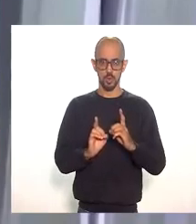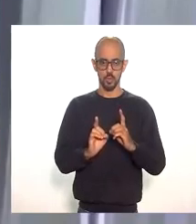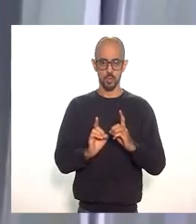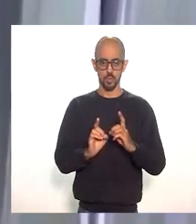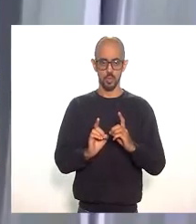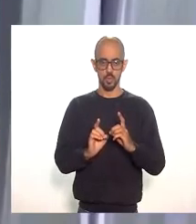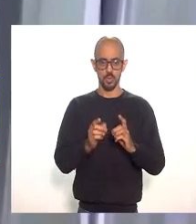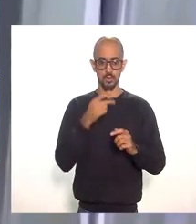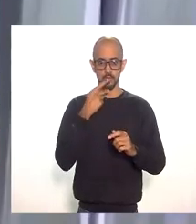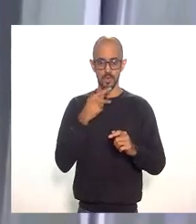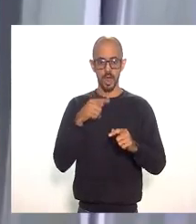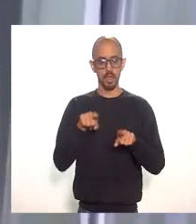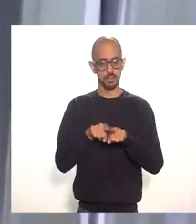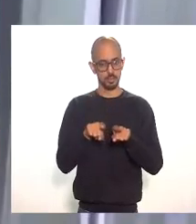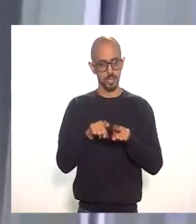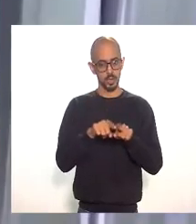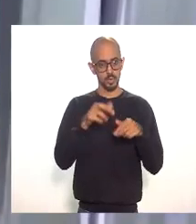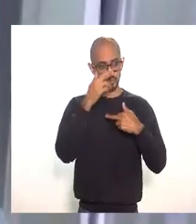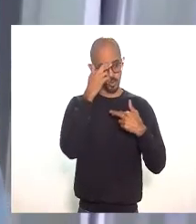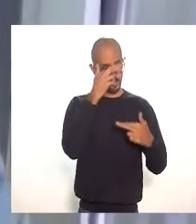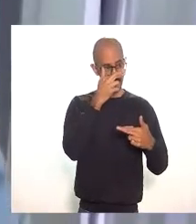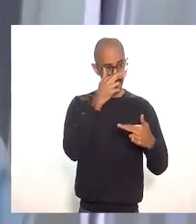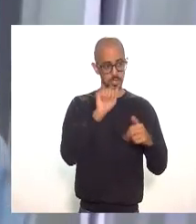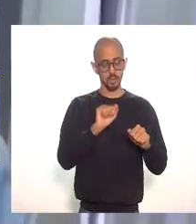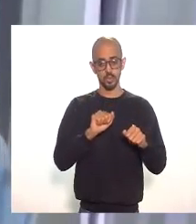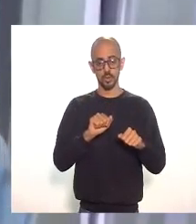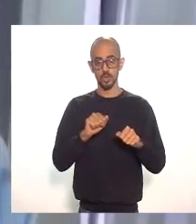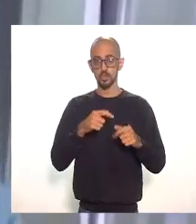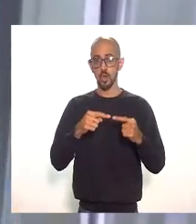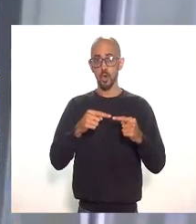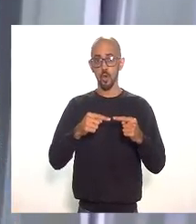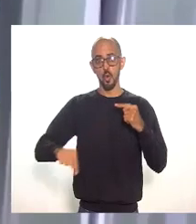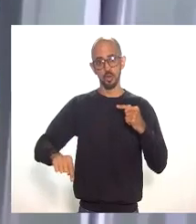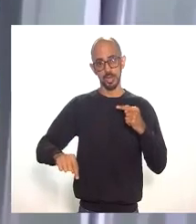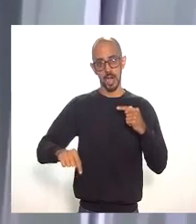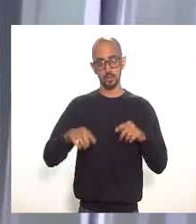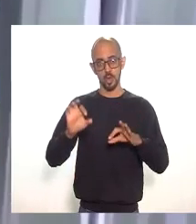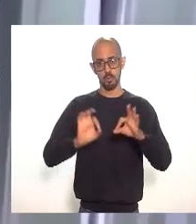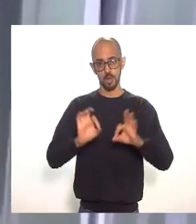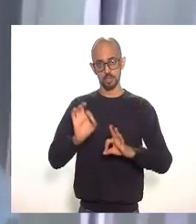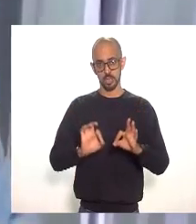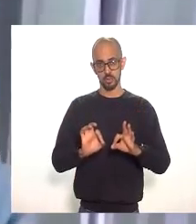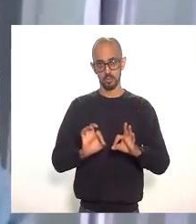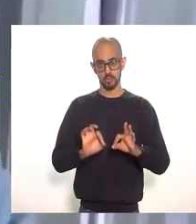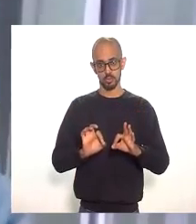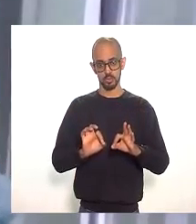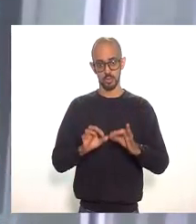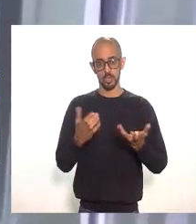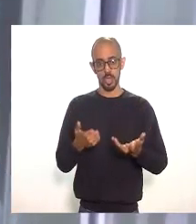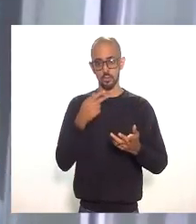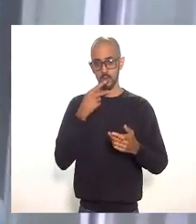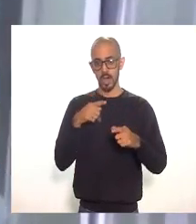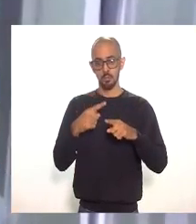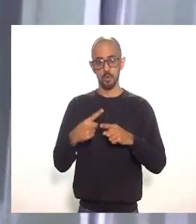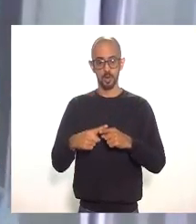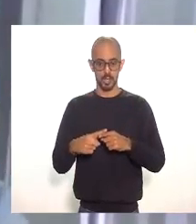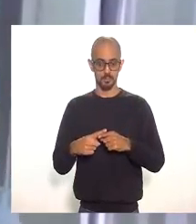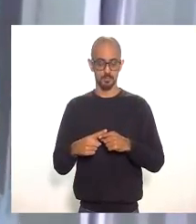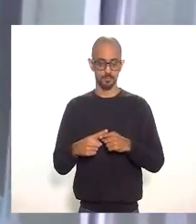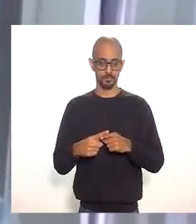também, com todo respeito ao autor, que sou contrário ao projeto. Quero aqui dizer por quê. Tenho informações